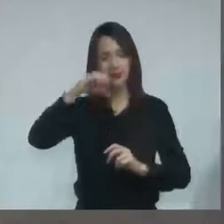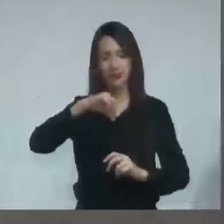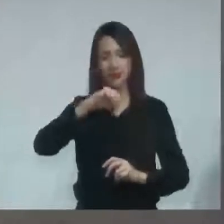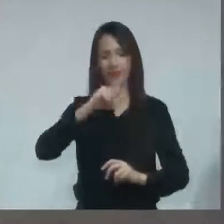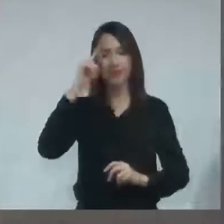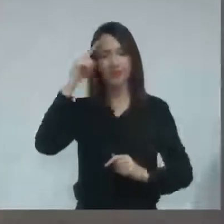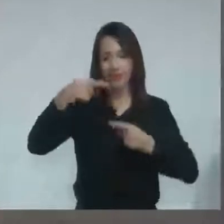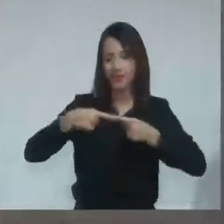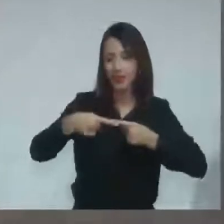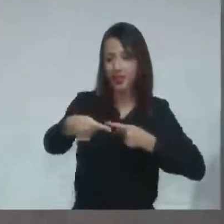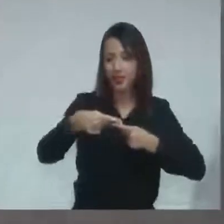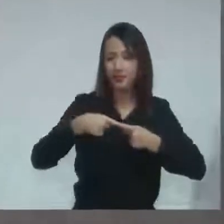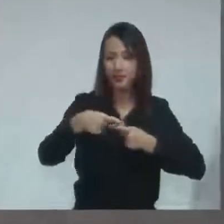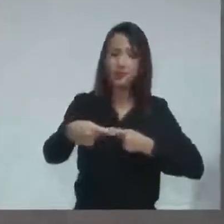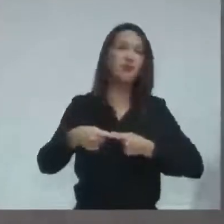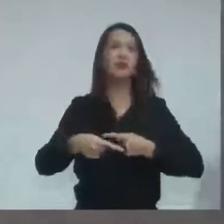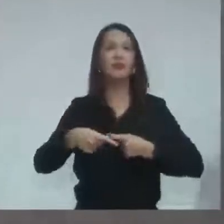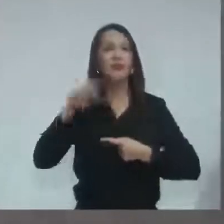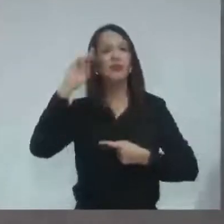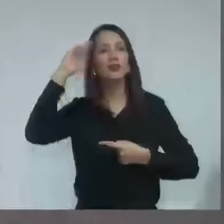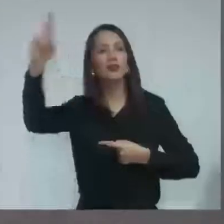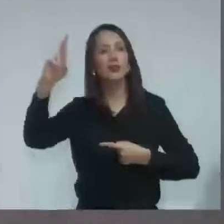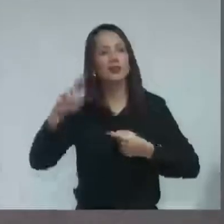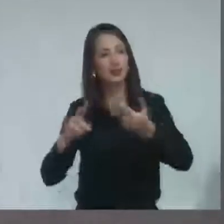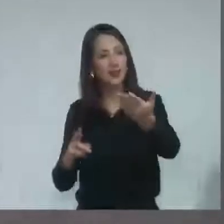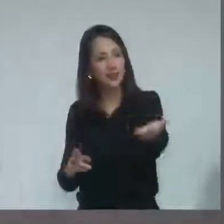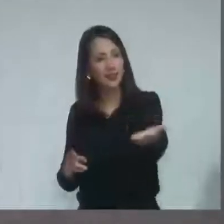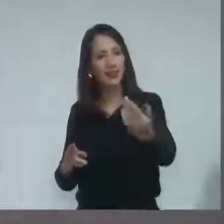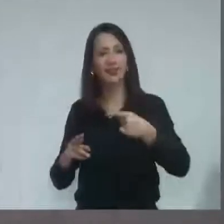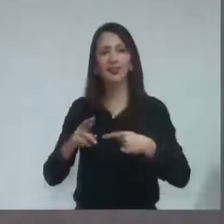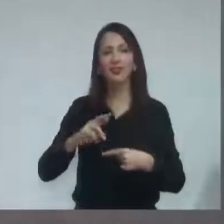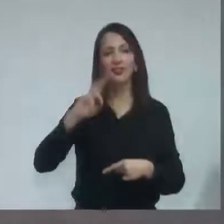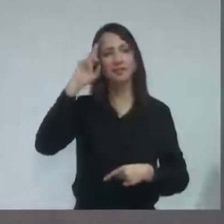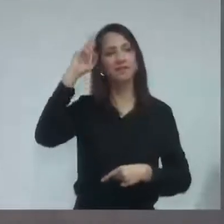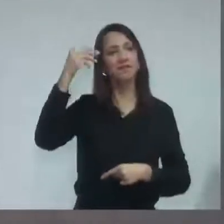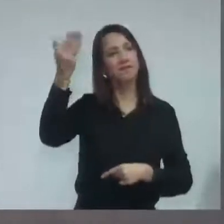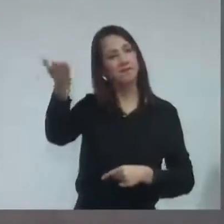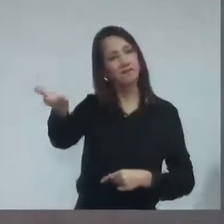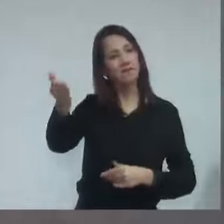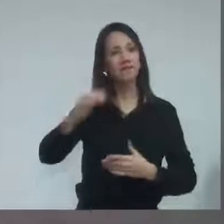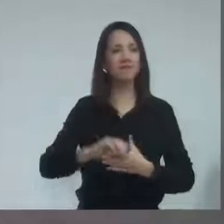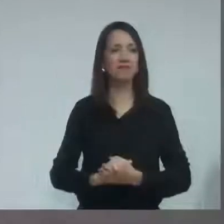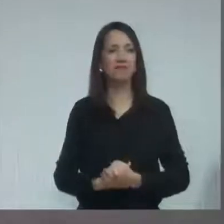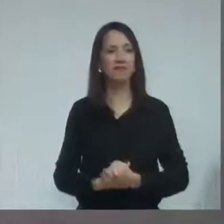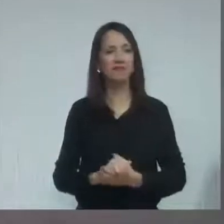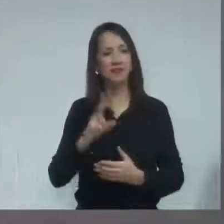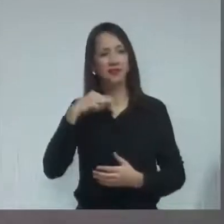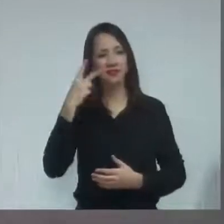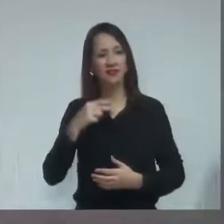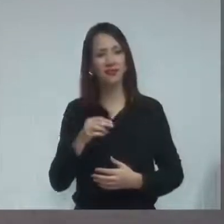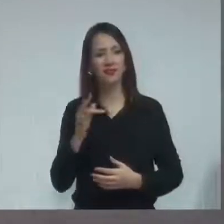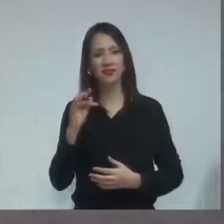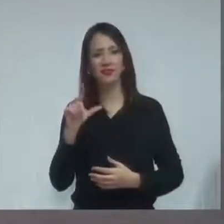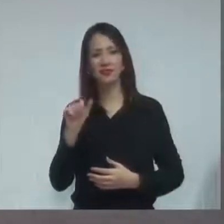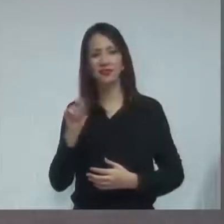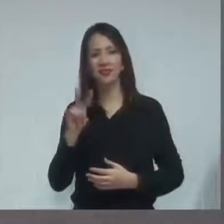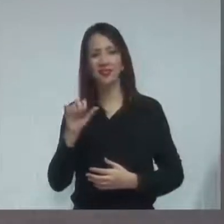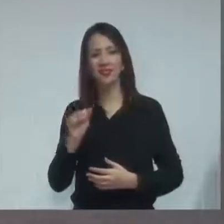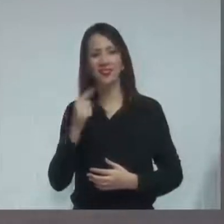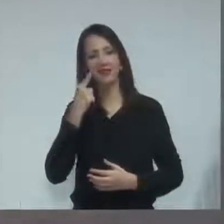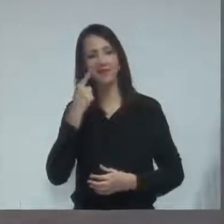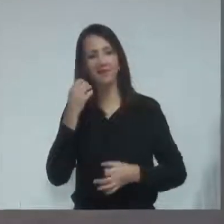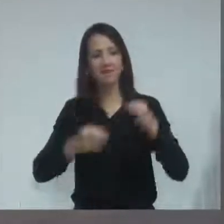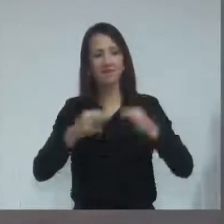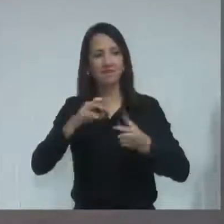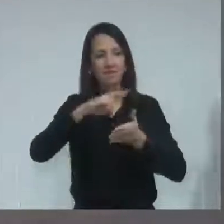dias de prazo para esses senhores e para aquela senhora chamada vereadora Flávia Vittar, que vão